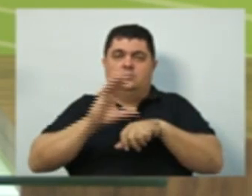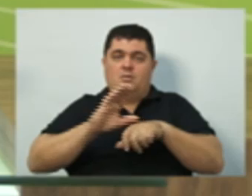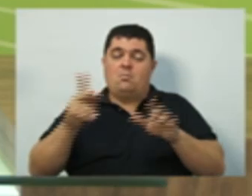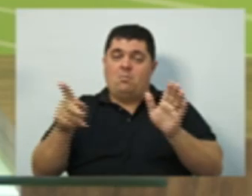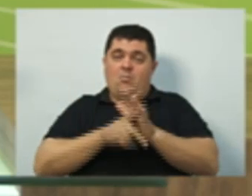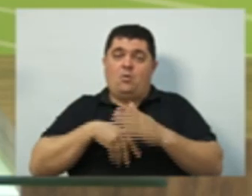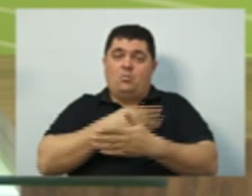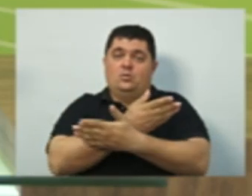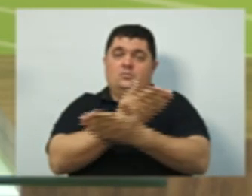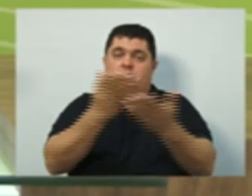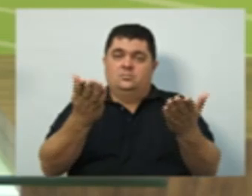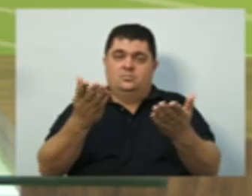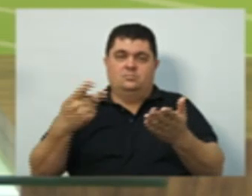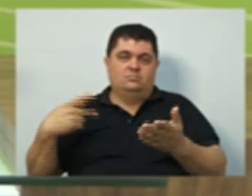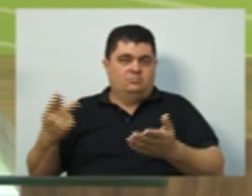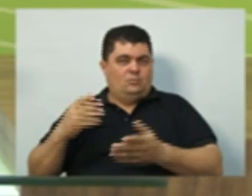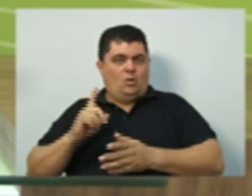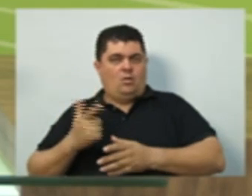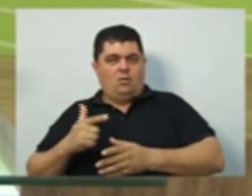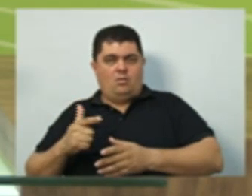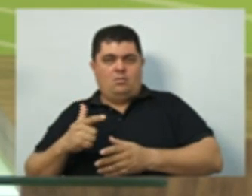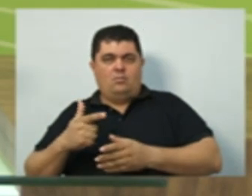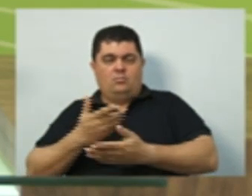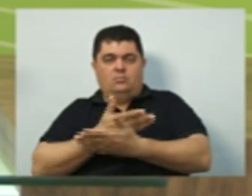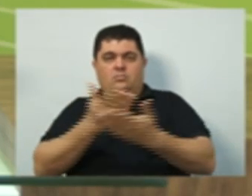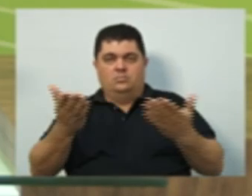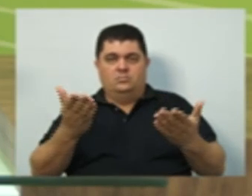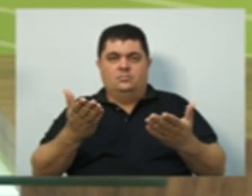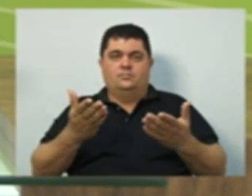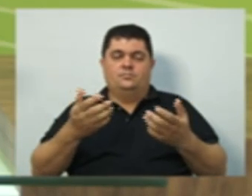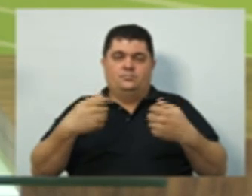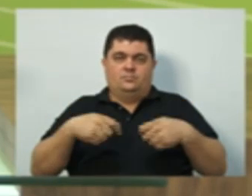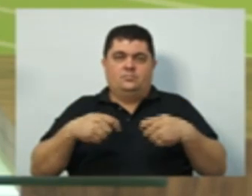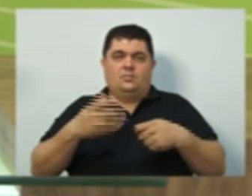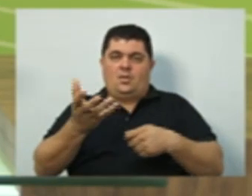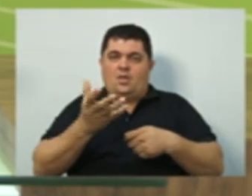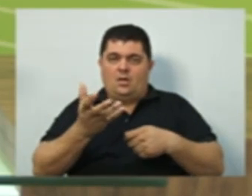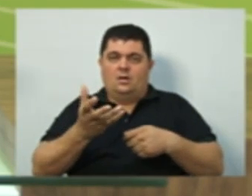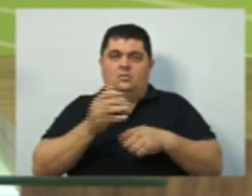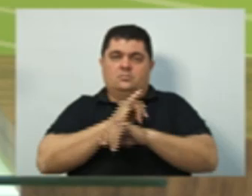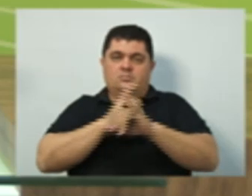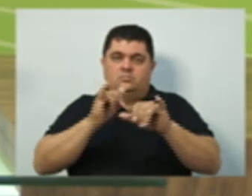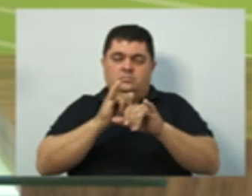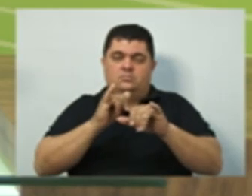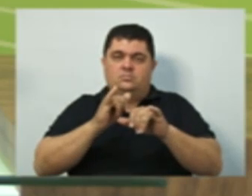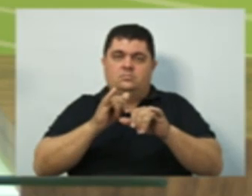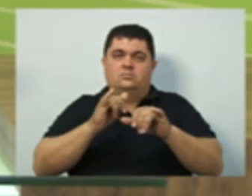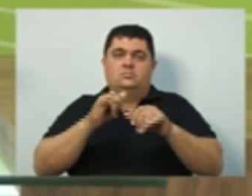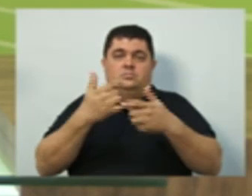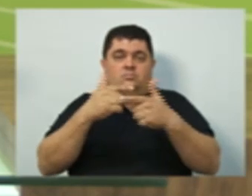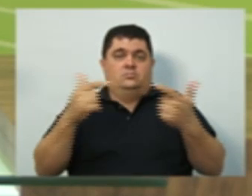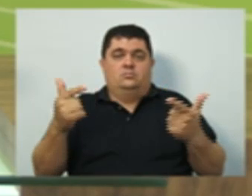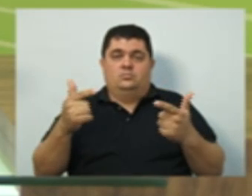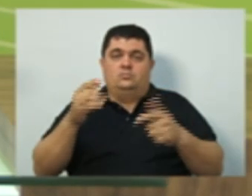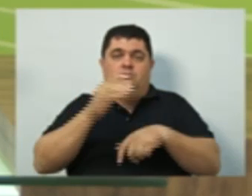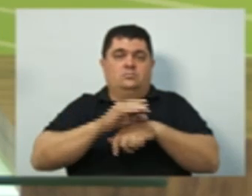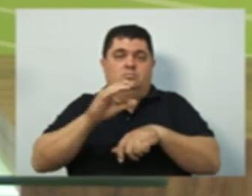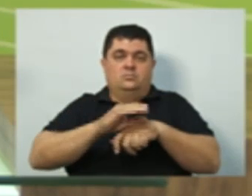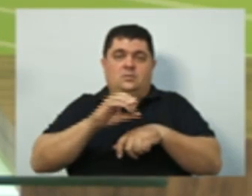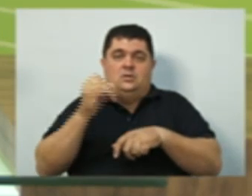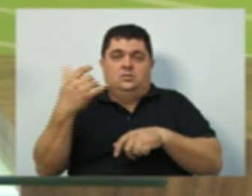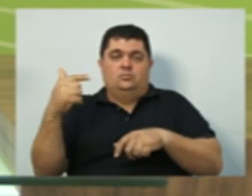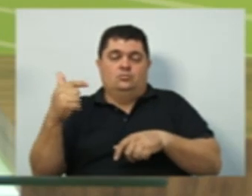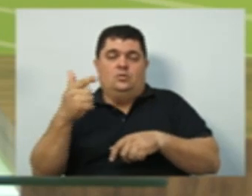para vocês e não para nós. O curso foi direcionado para vocês. Então nós realmente queremos dizer que não existe esse curso